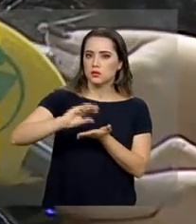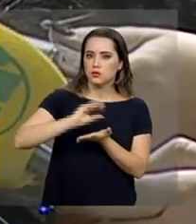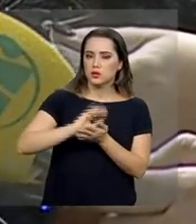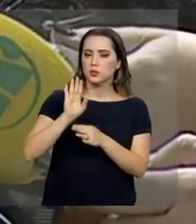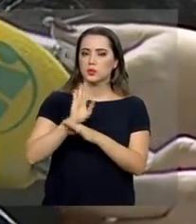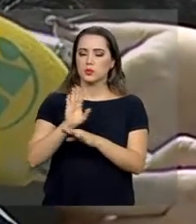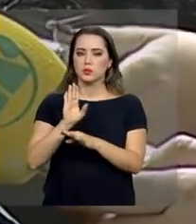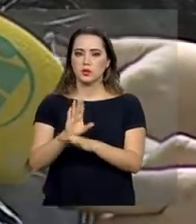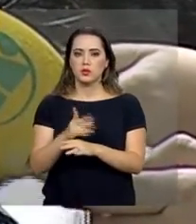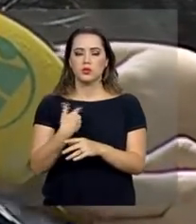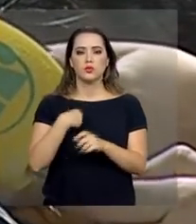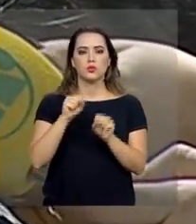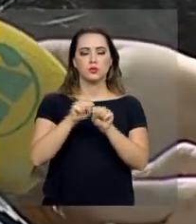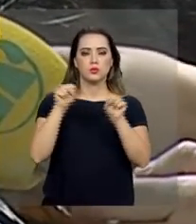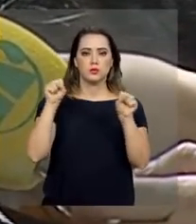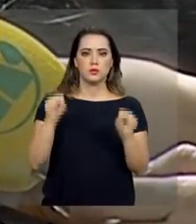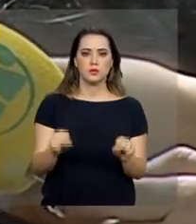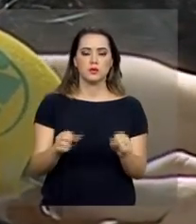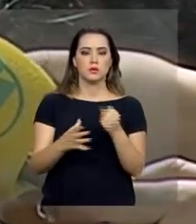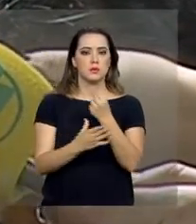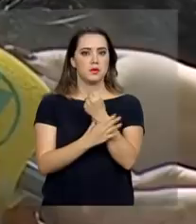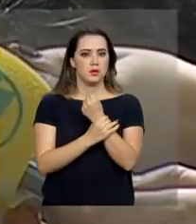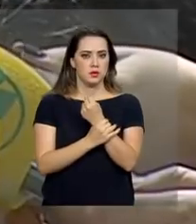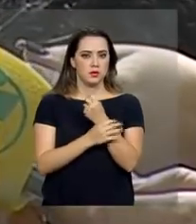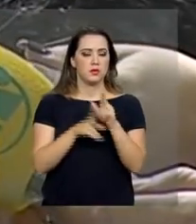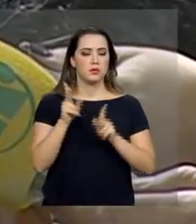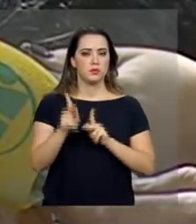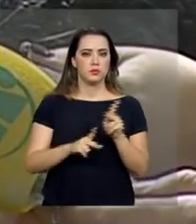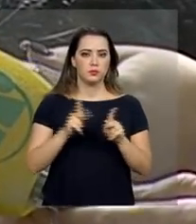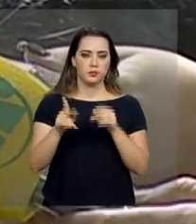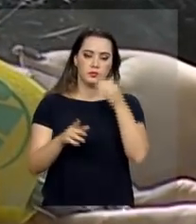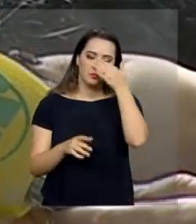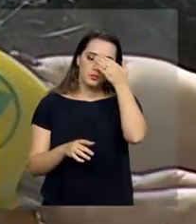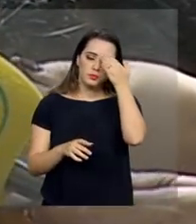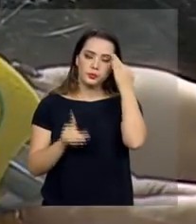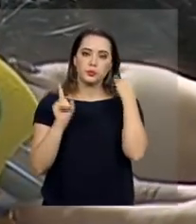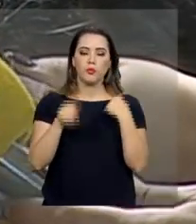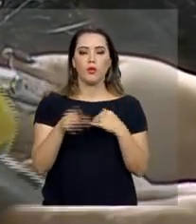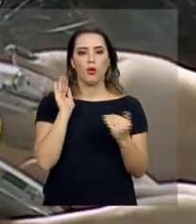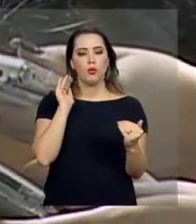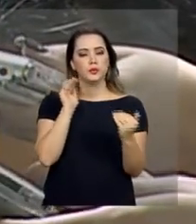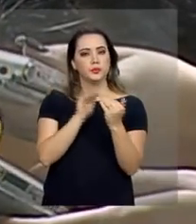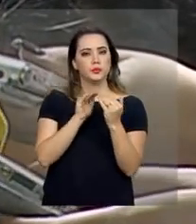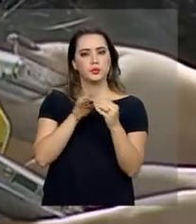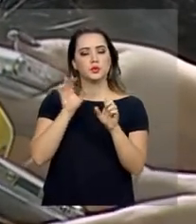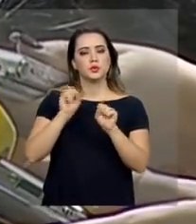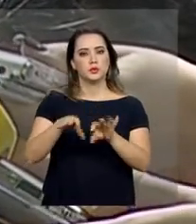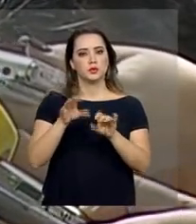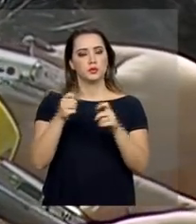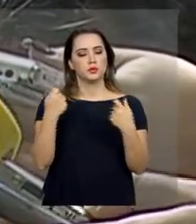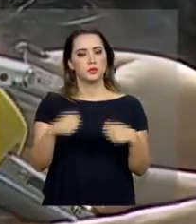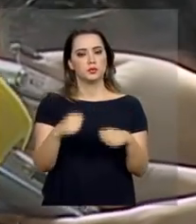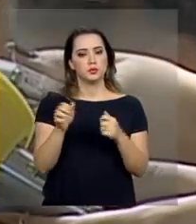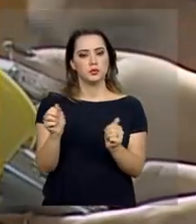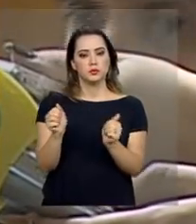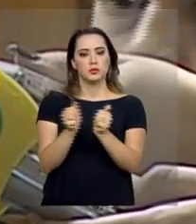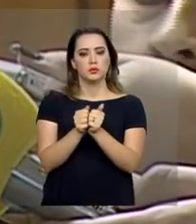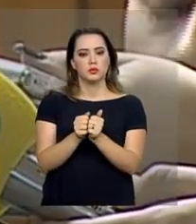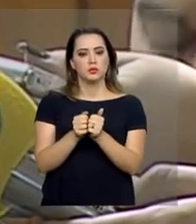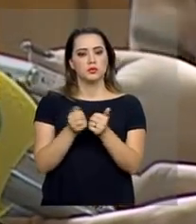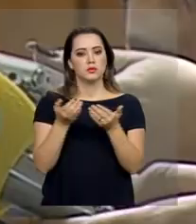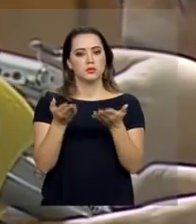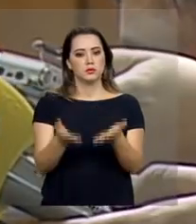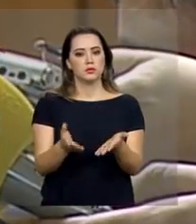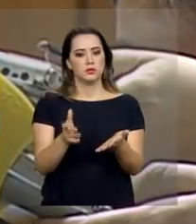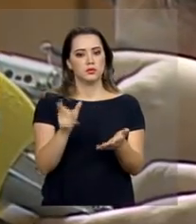ao sistema de segurança pública é uma visão de que a educação precisa estar junto é